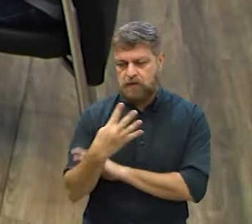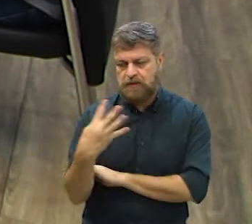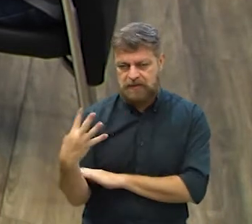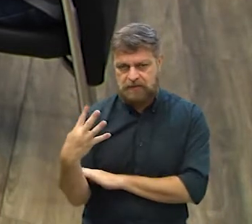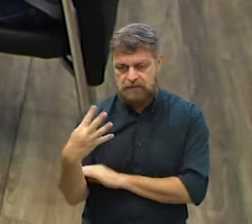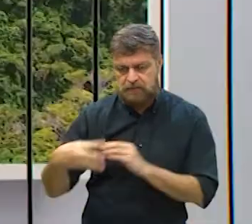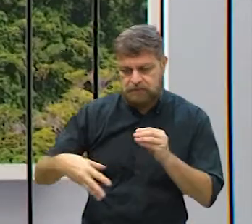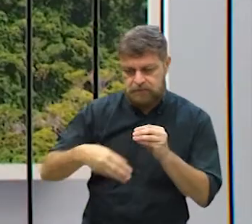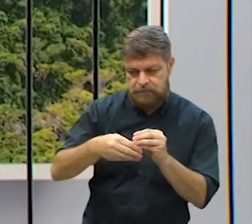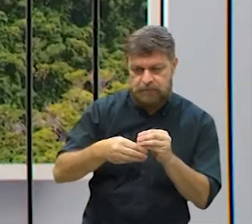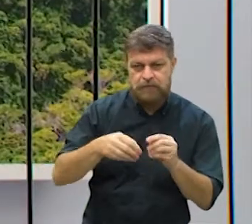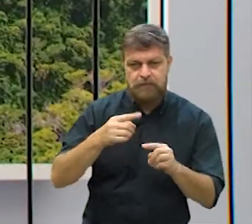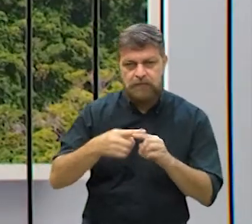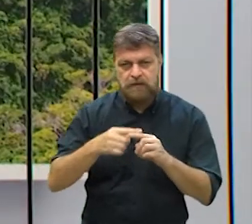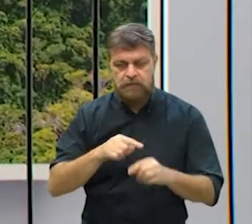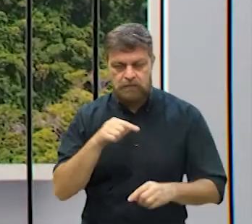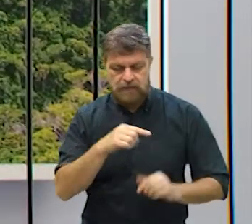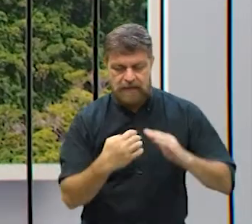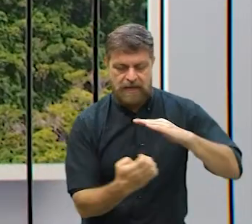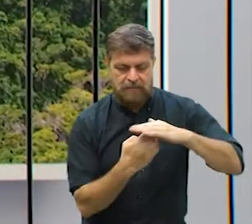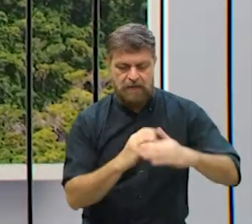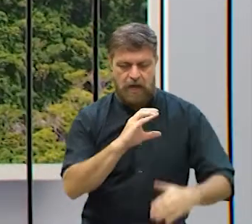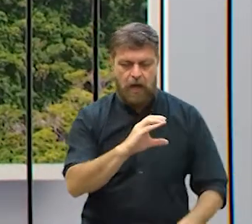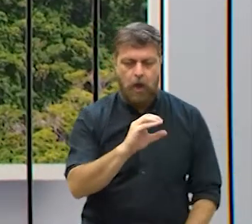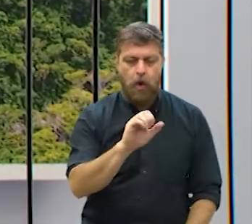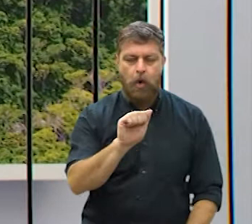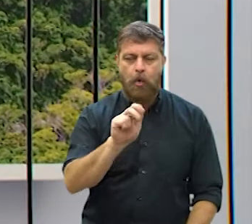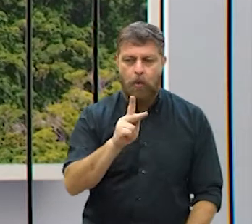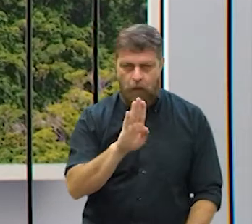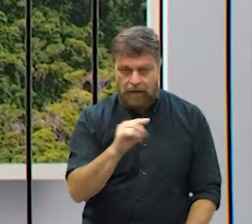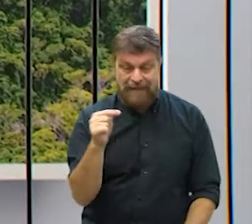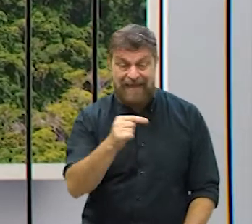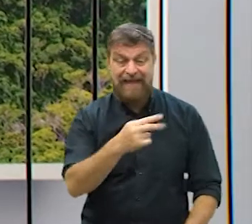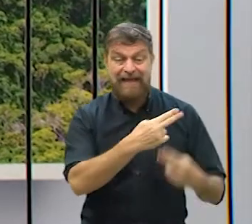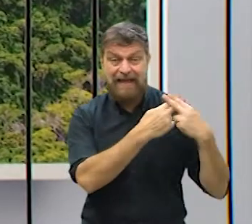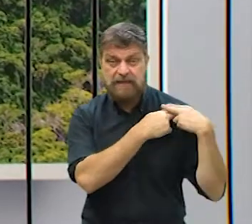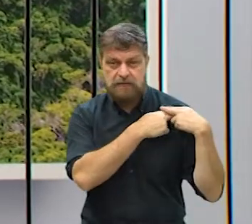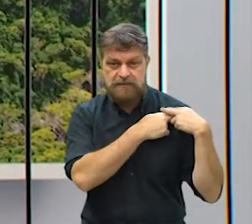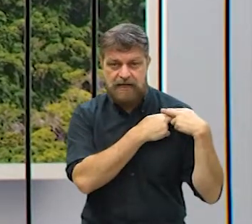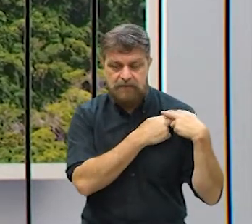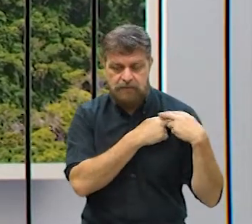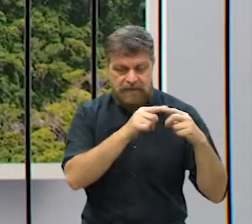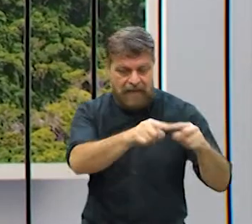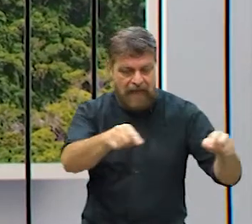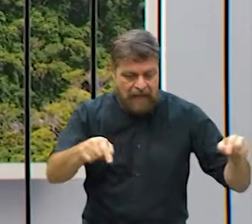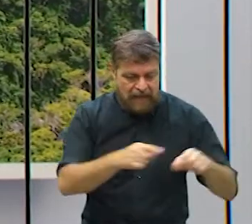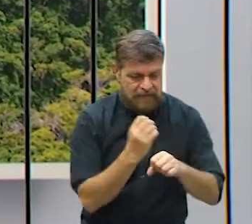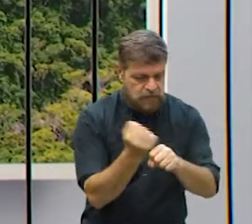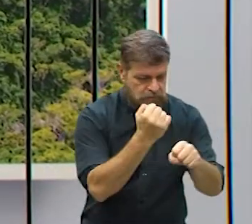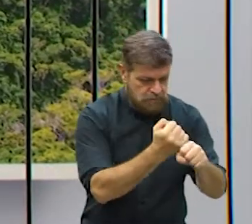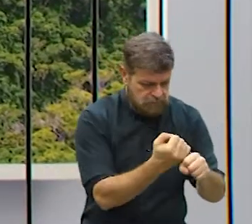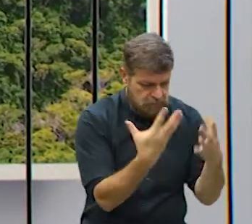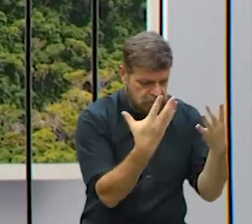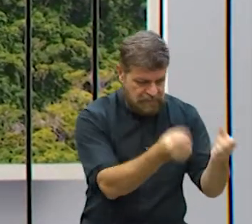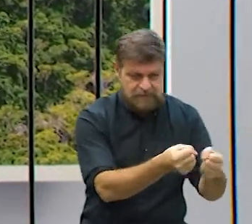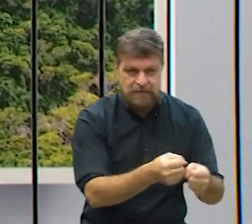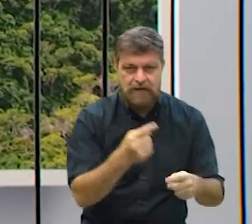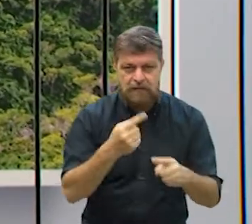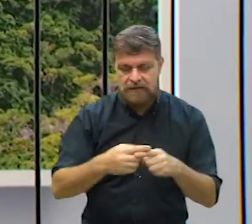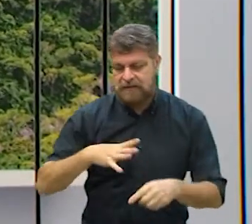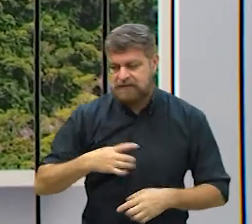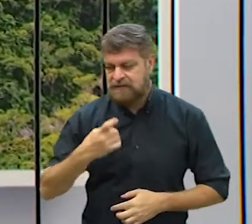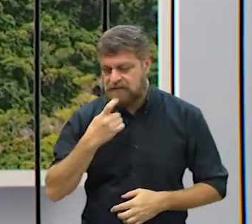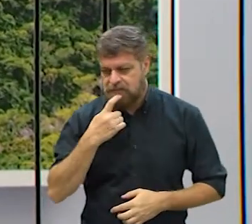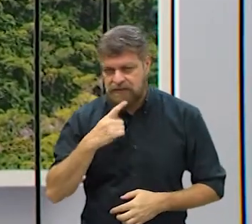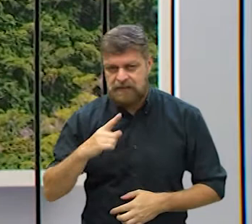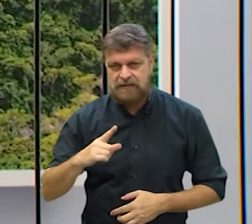44. Tá. Porque a Coab precisa estar à frente das aprovações. Porque aquilo que eu disse, Campinas